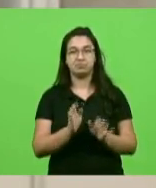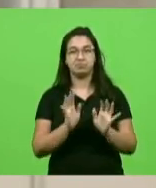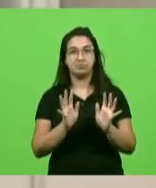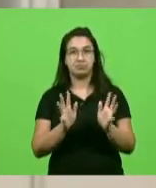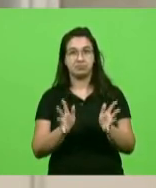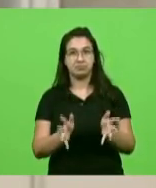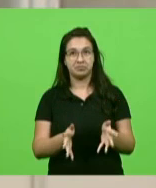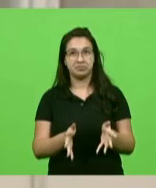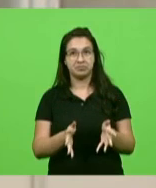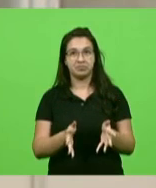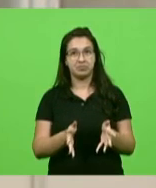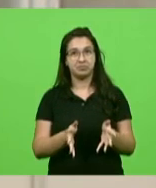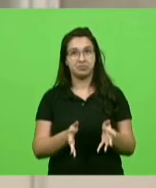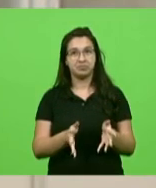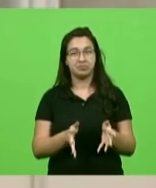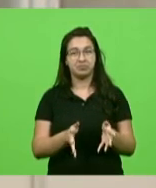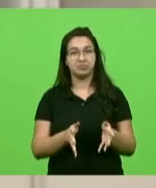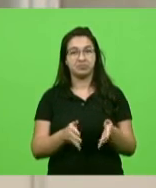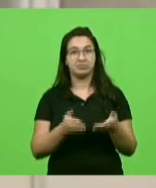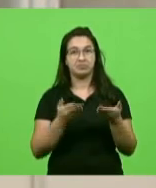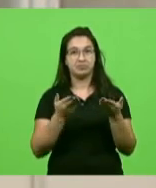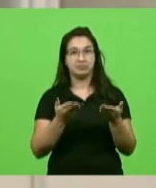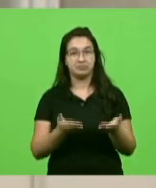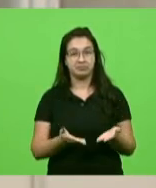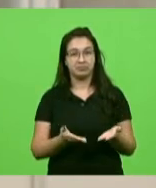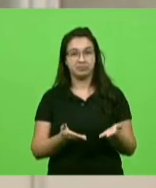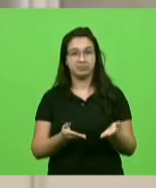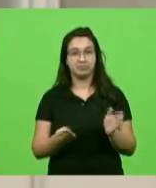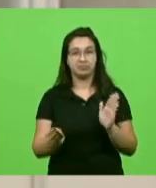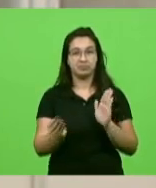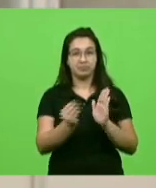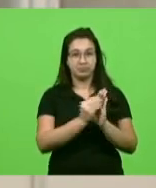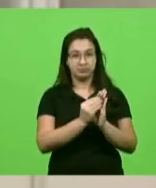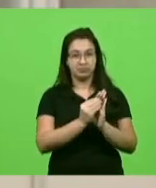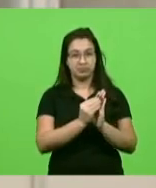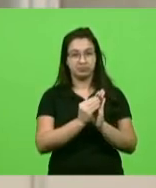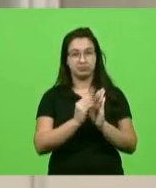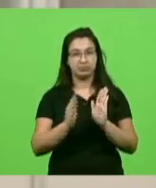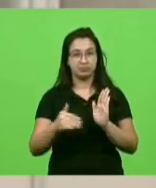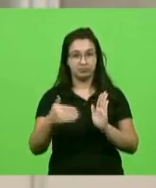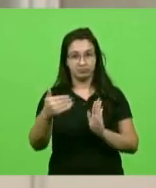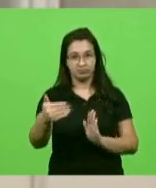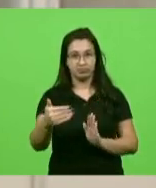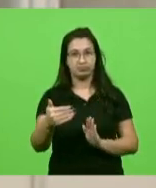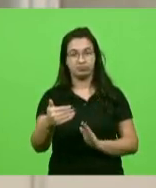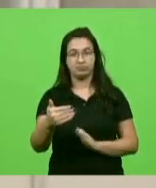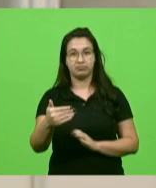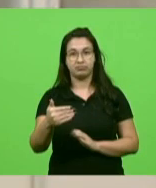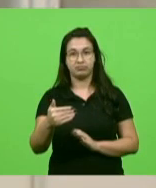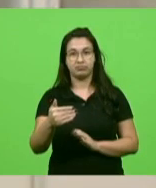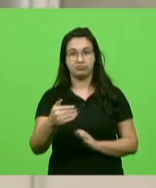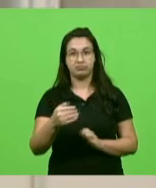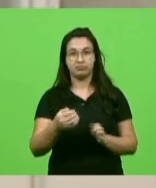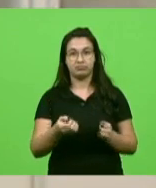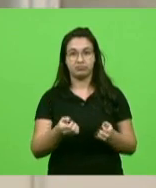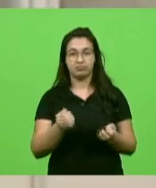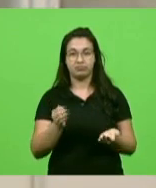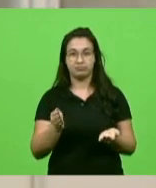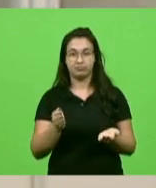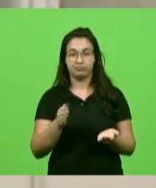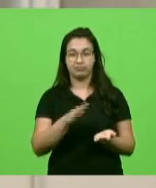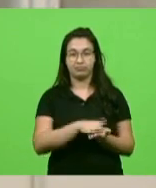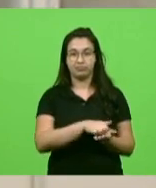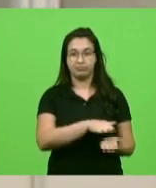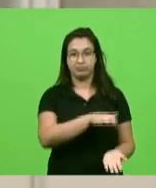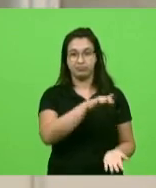deduzidos numa versão que será publicada o corpo lamento nos autos